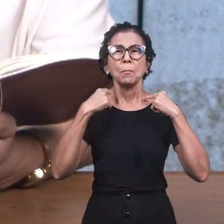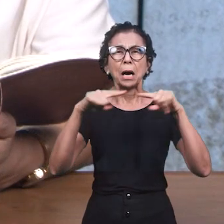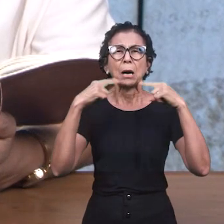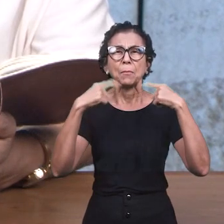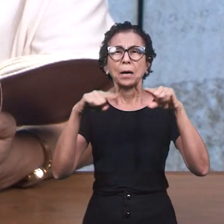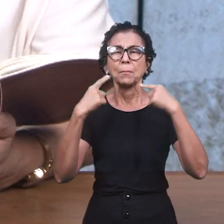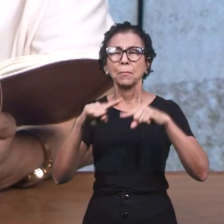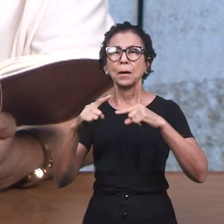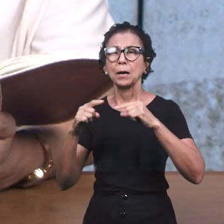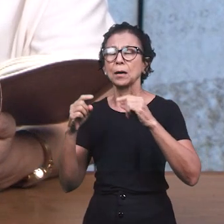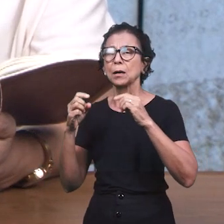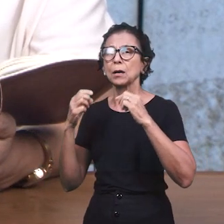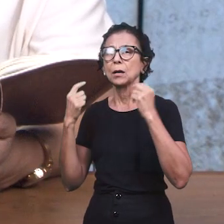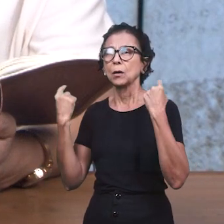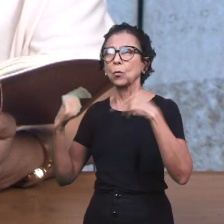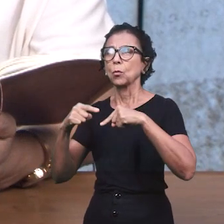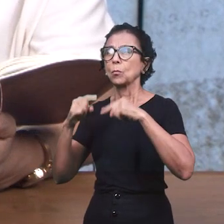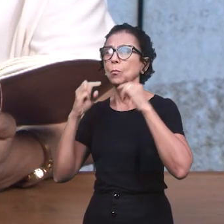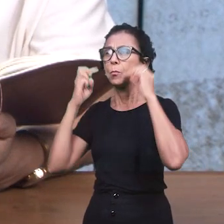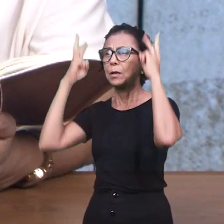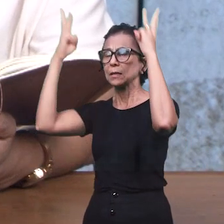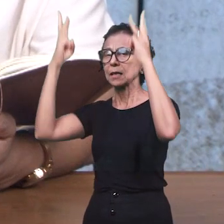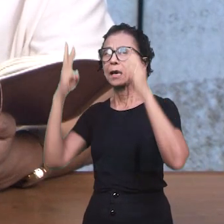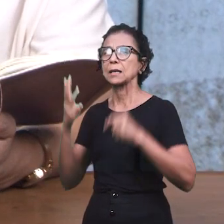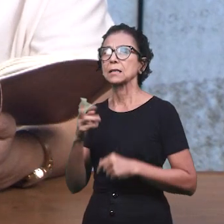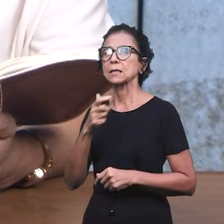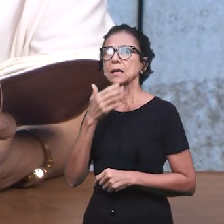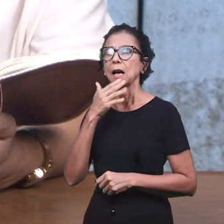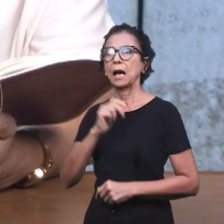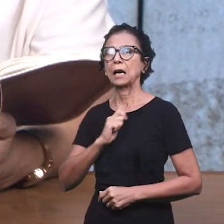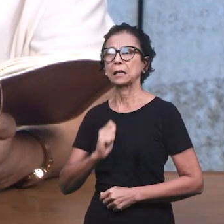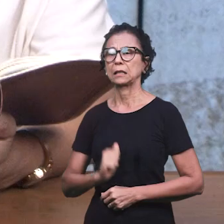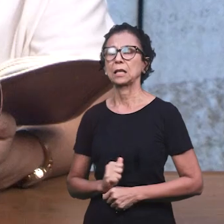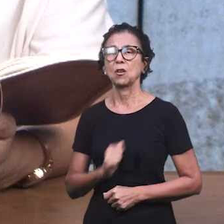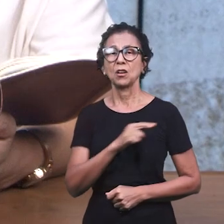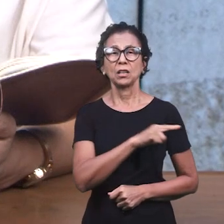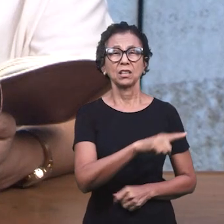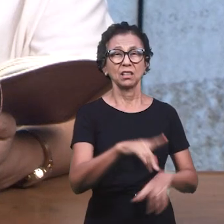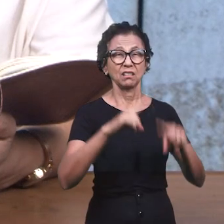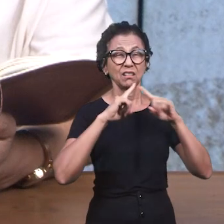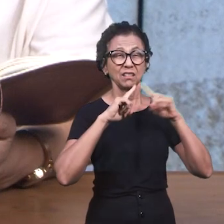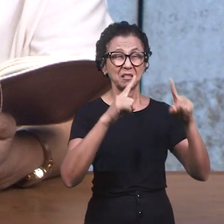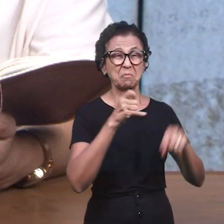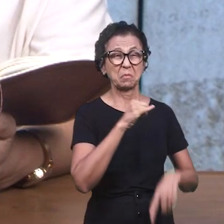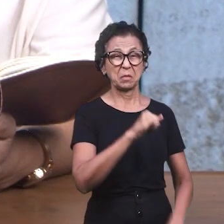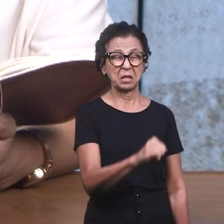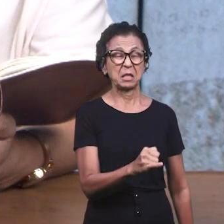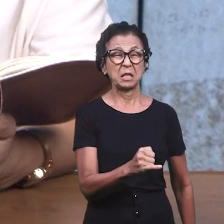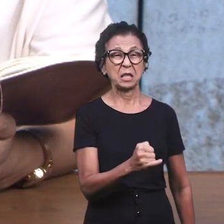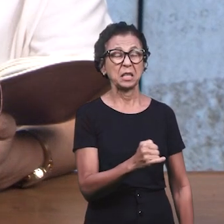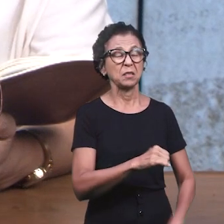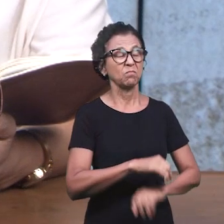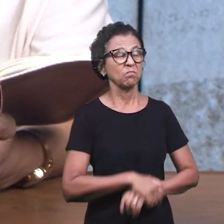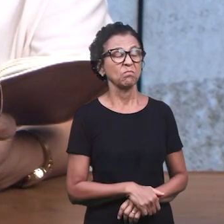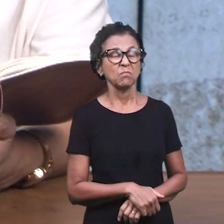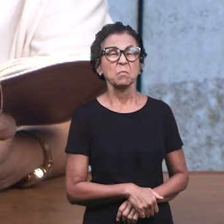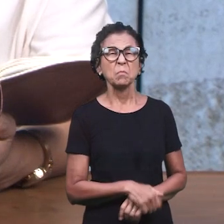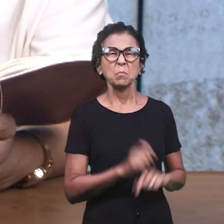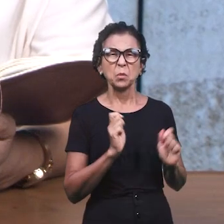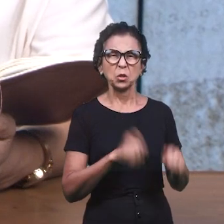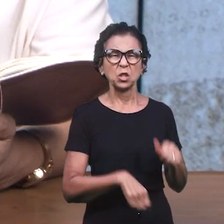toda a congregação lhe disse: Ah, se morrêramos na terra do Egito,